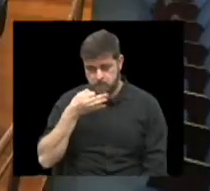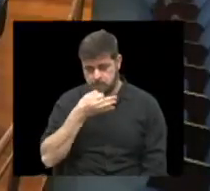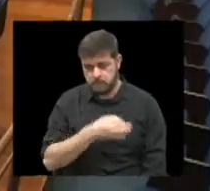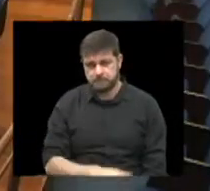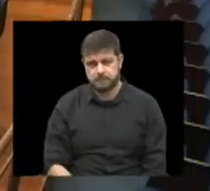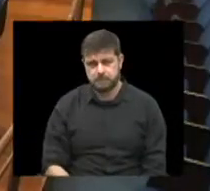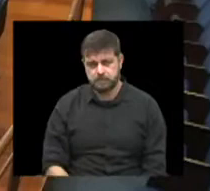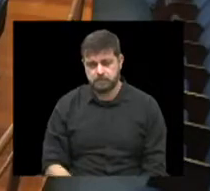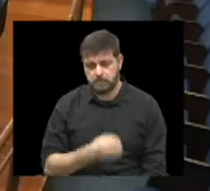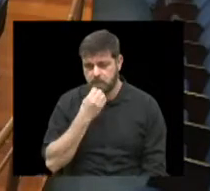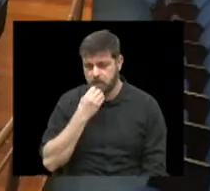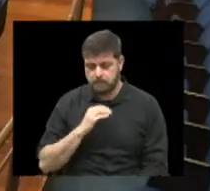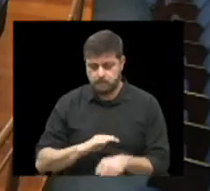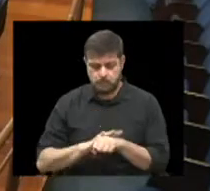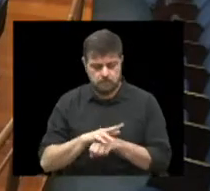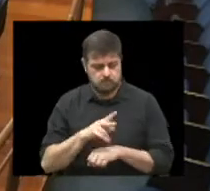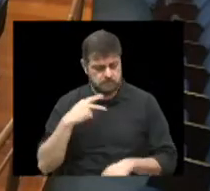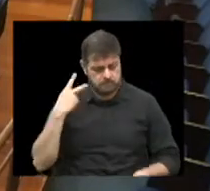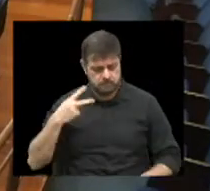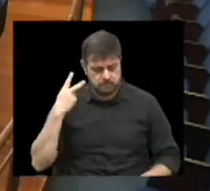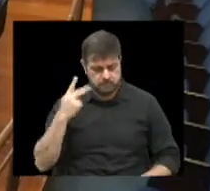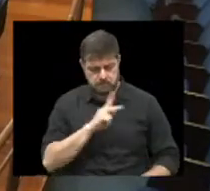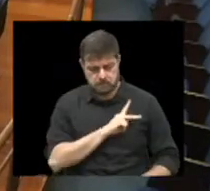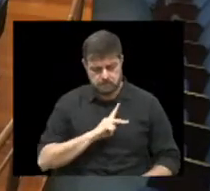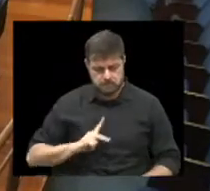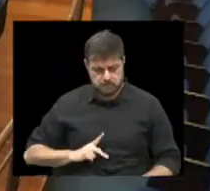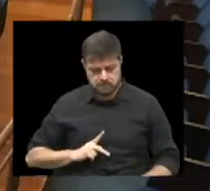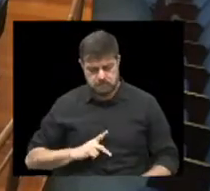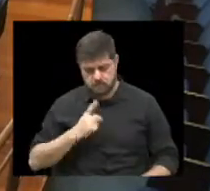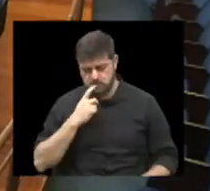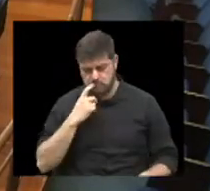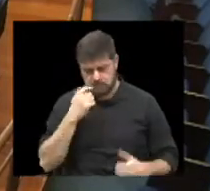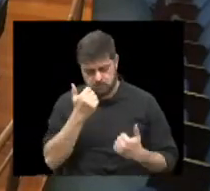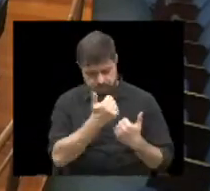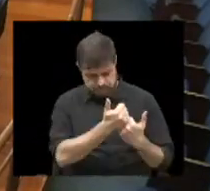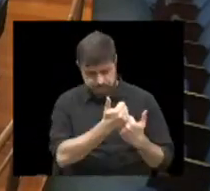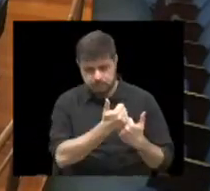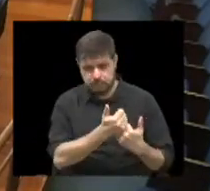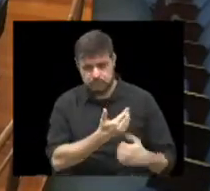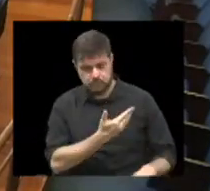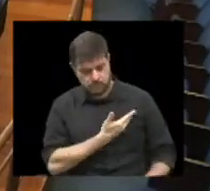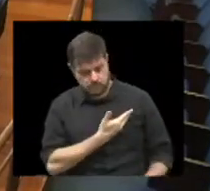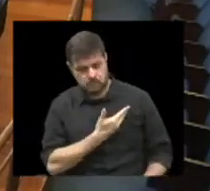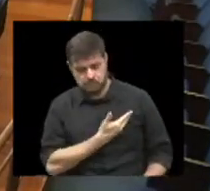Senhores vereadores, boa noite. Presidente, senhor Vermelho, amigo meu aqui